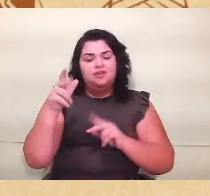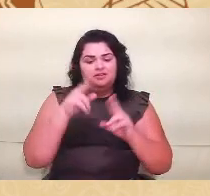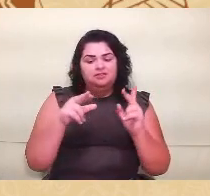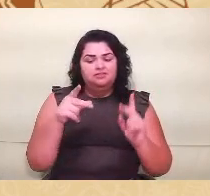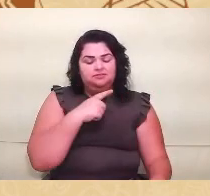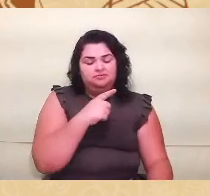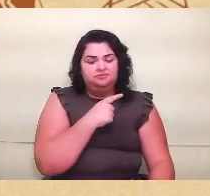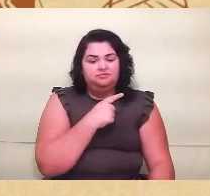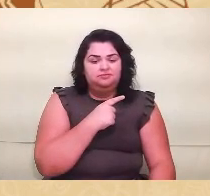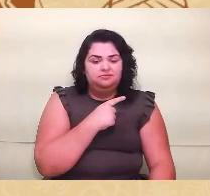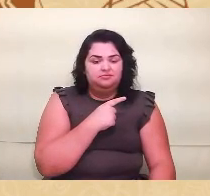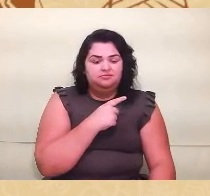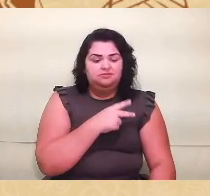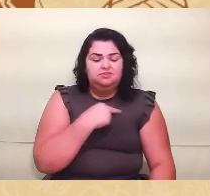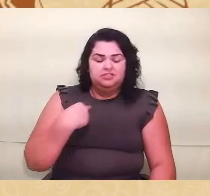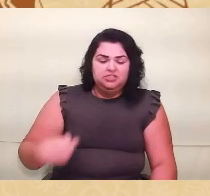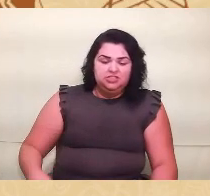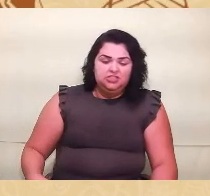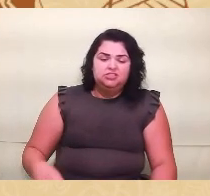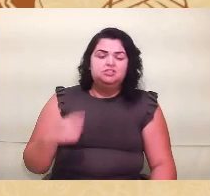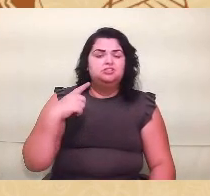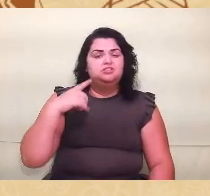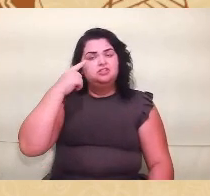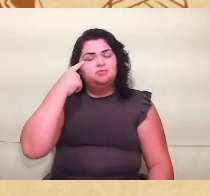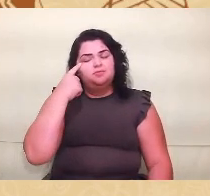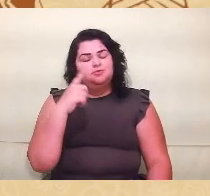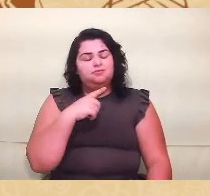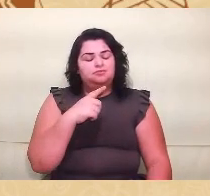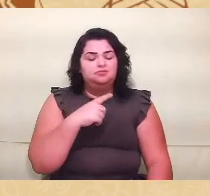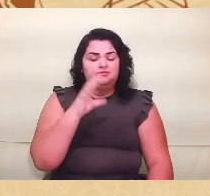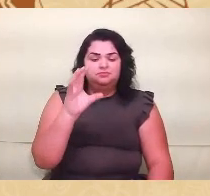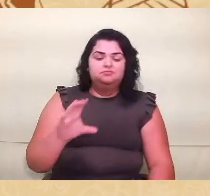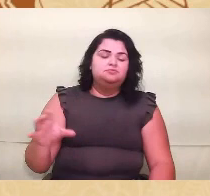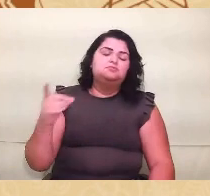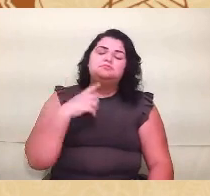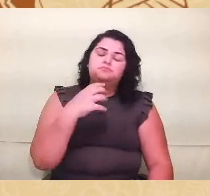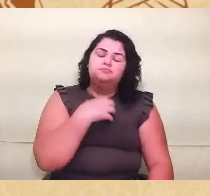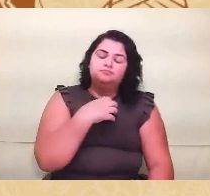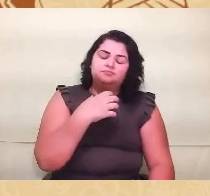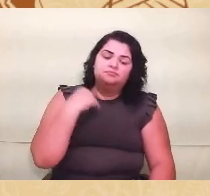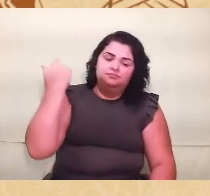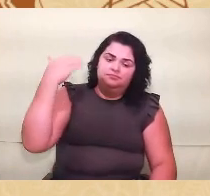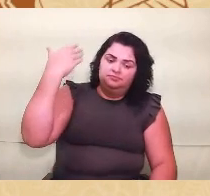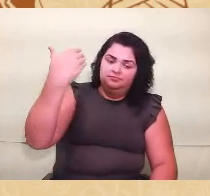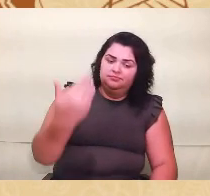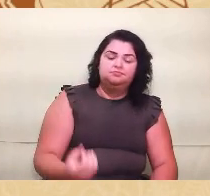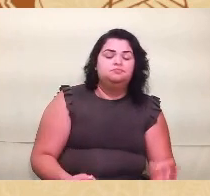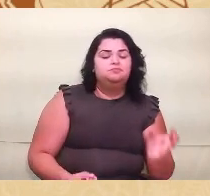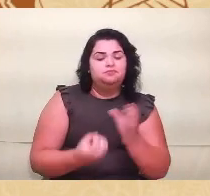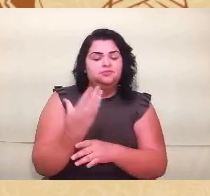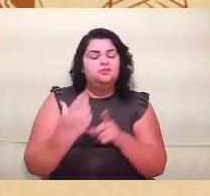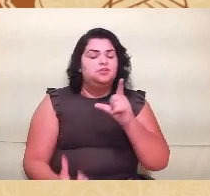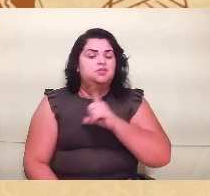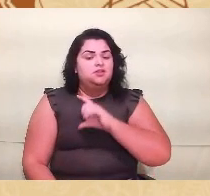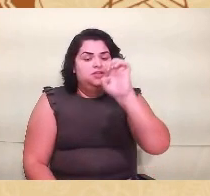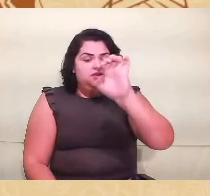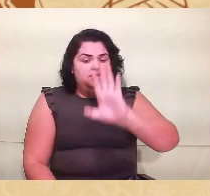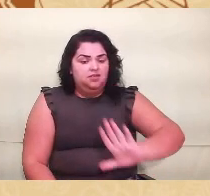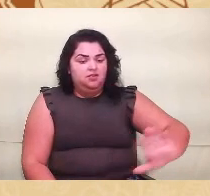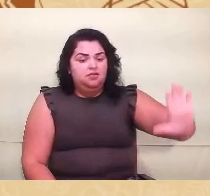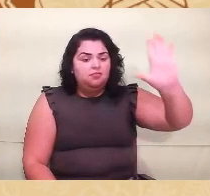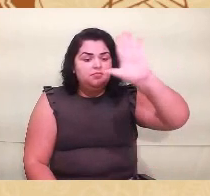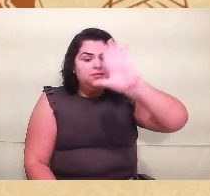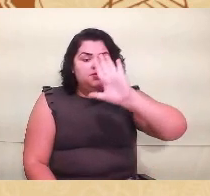na China, no Japão. E muitos dos descendentes dos imigrantes europeus que vieram para cá, e não só da Europa, mas de